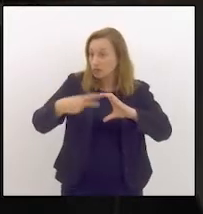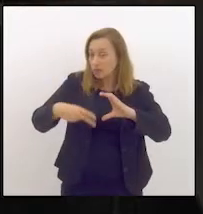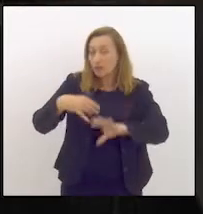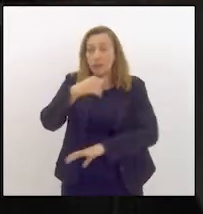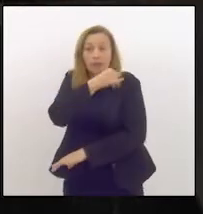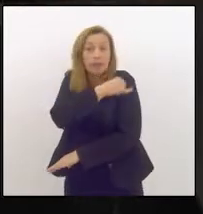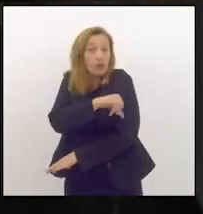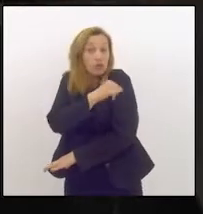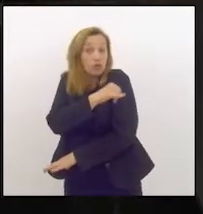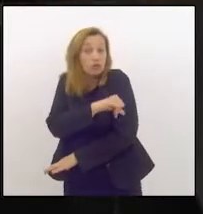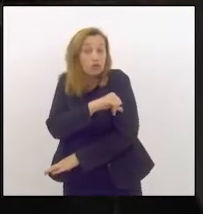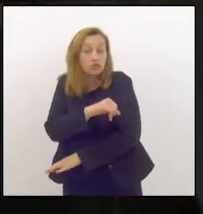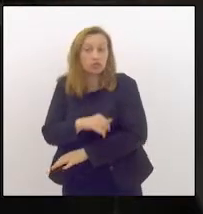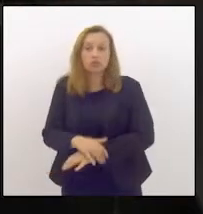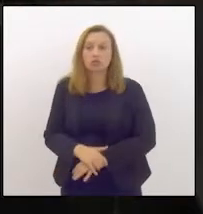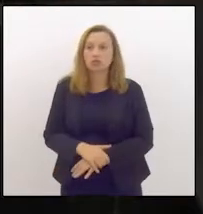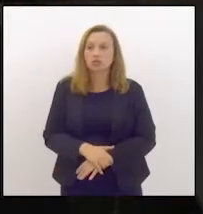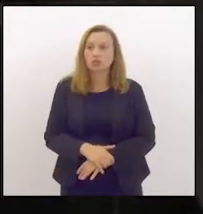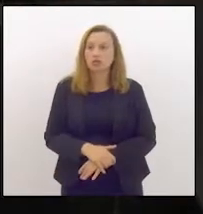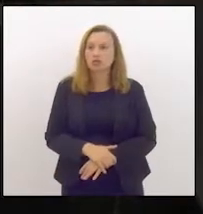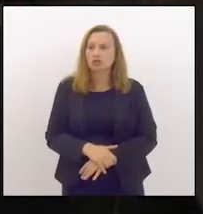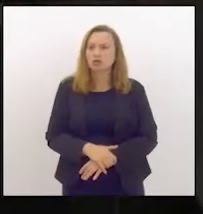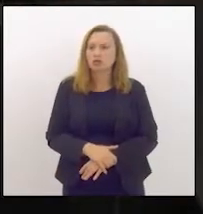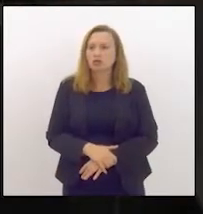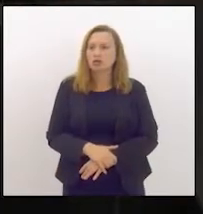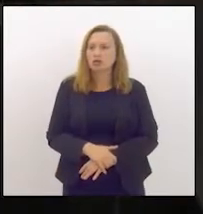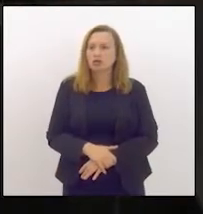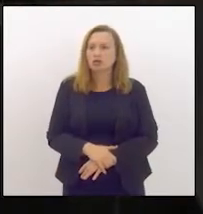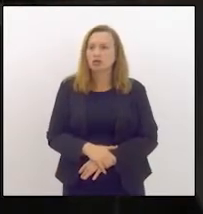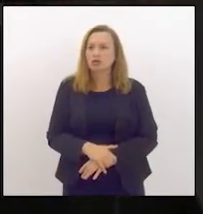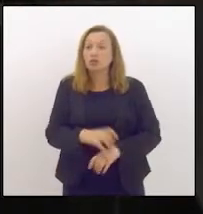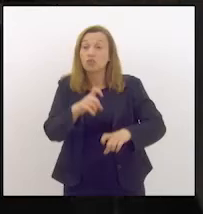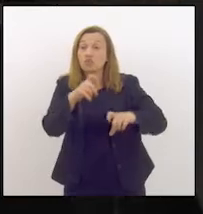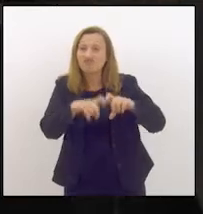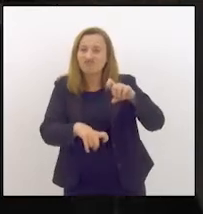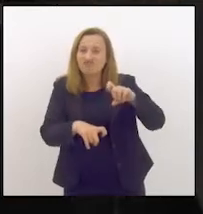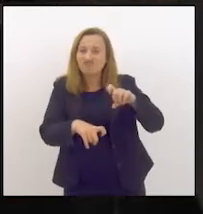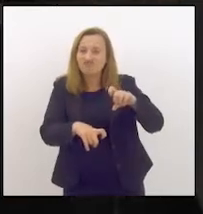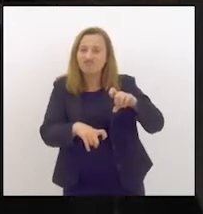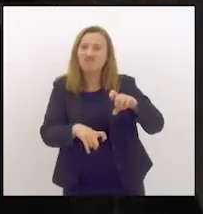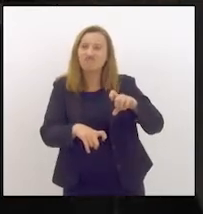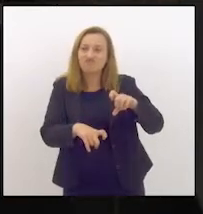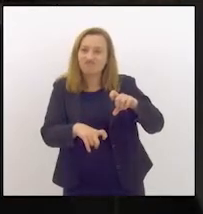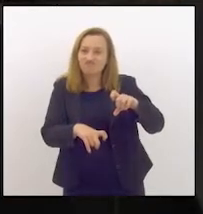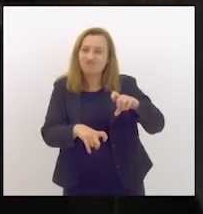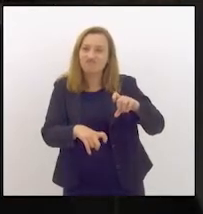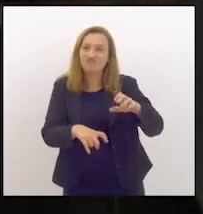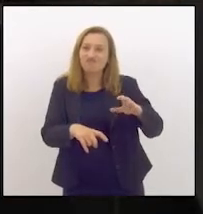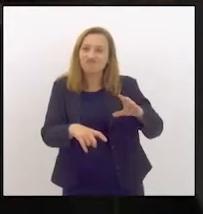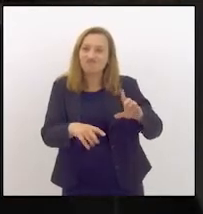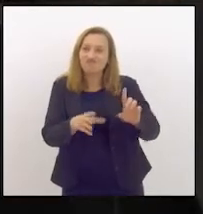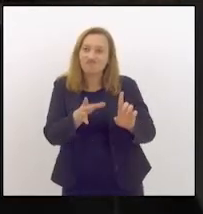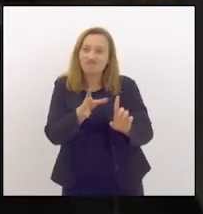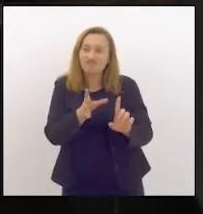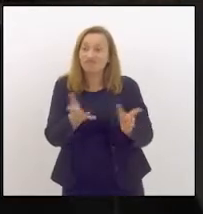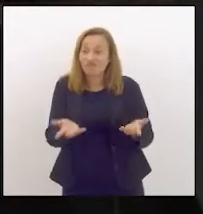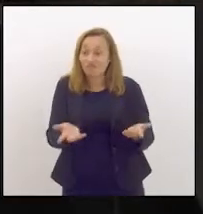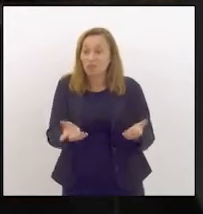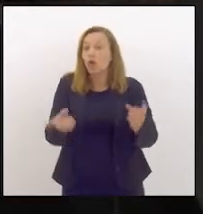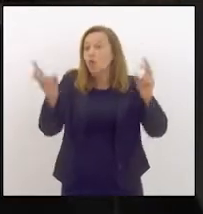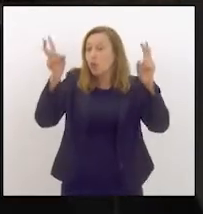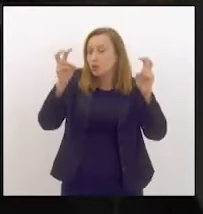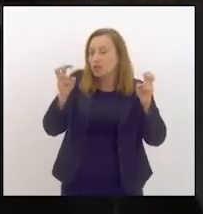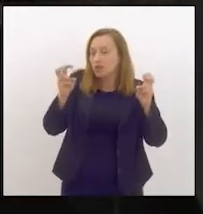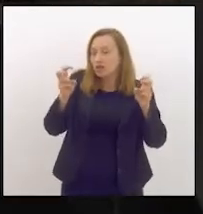do Rio por importunação sexual e assédio sexual um tema a senhora